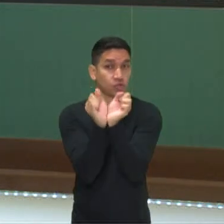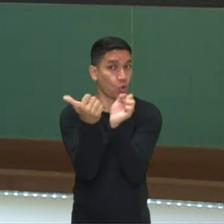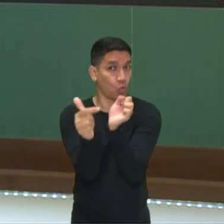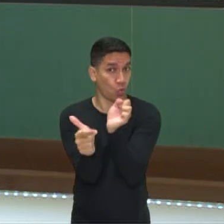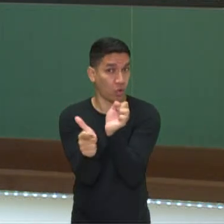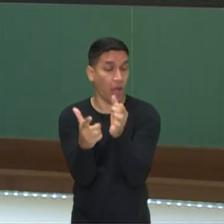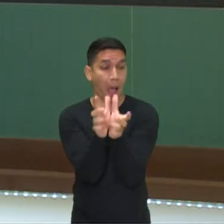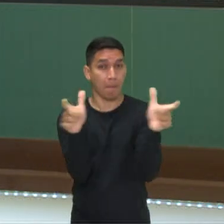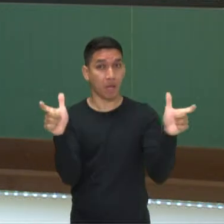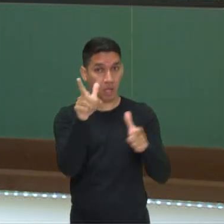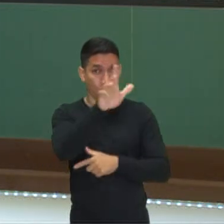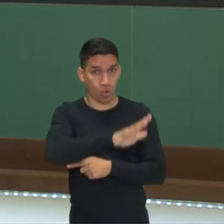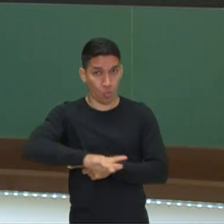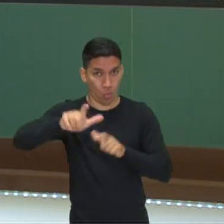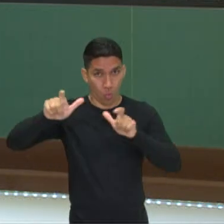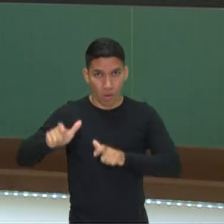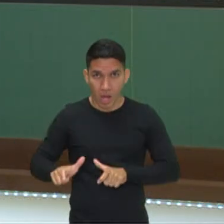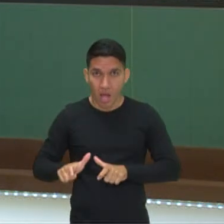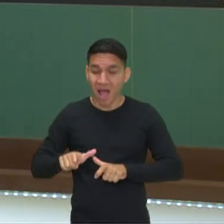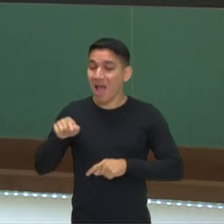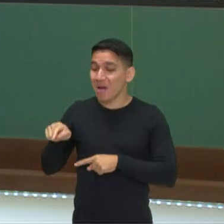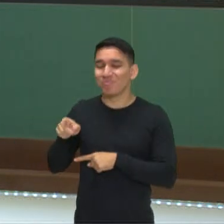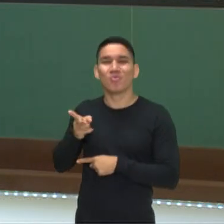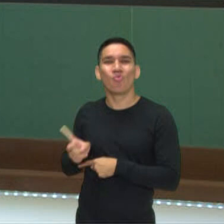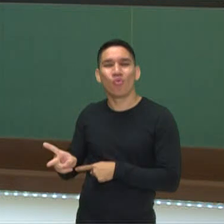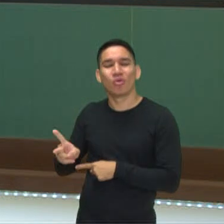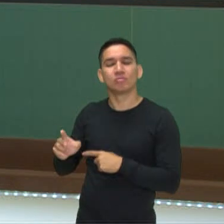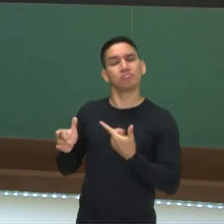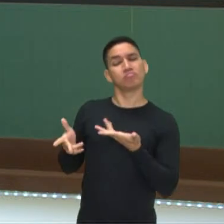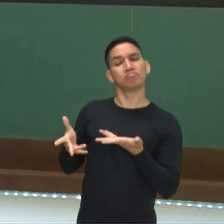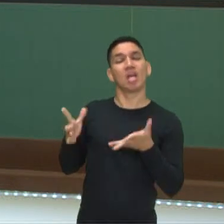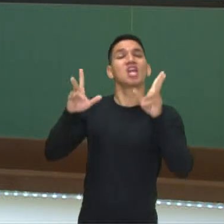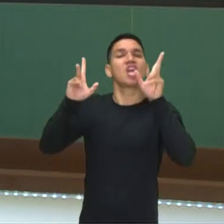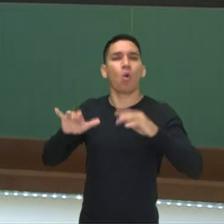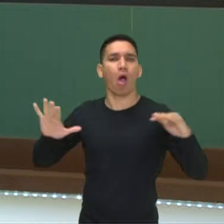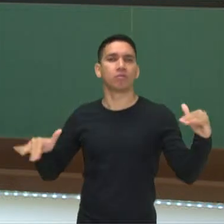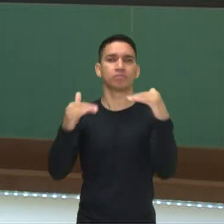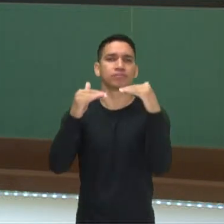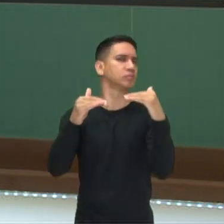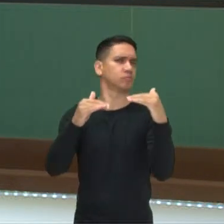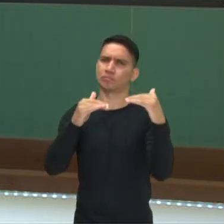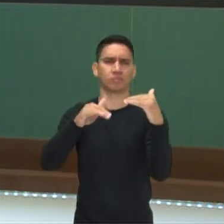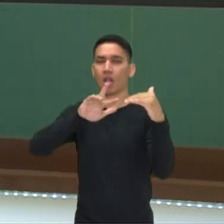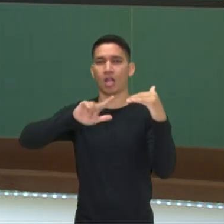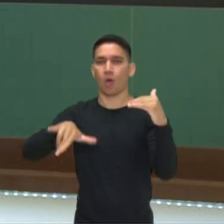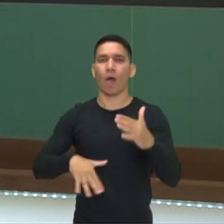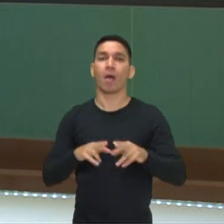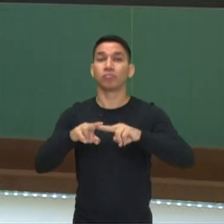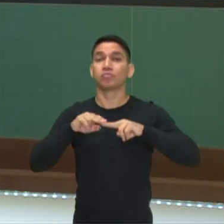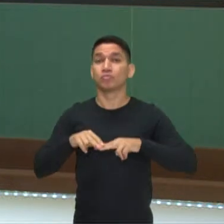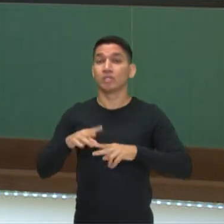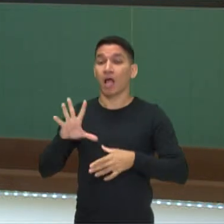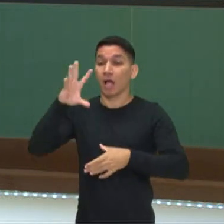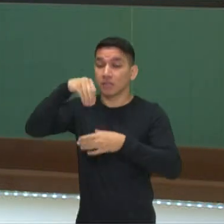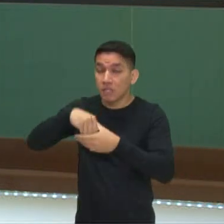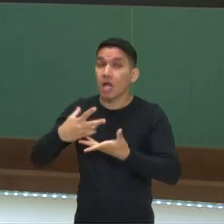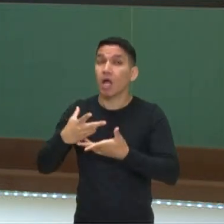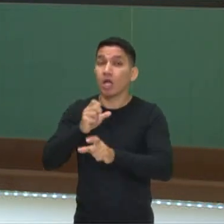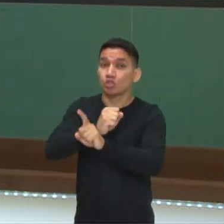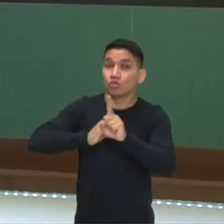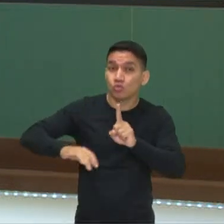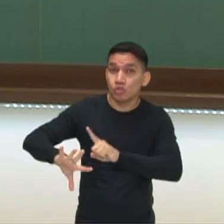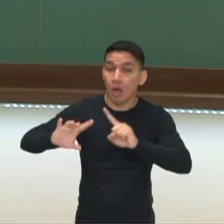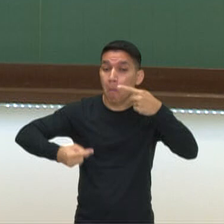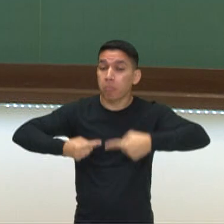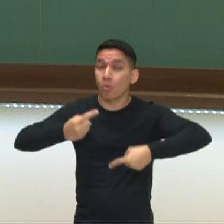lugares, essas pessoas não são vistas como iguais. Essas pessoas não estão inseridas dentro da sociedade política, não são consideradas